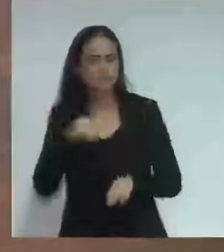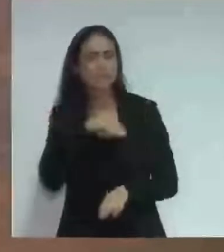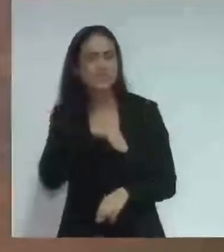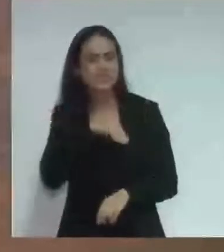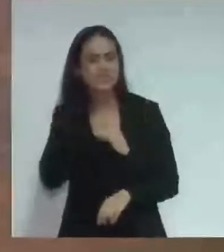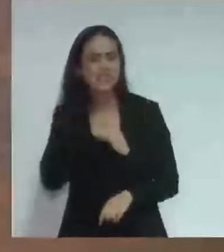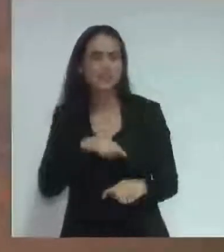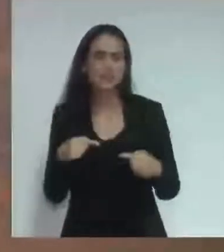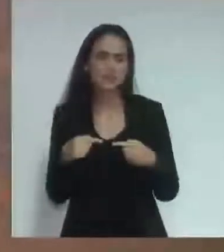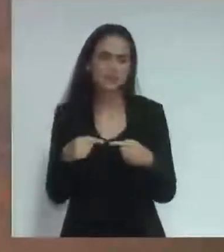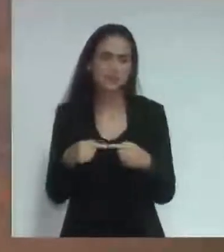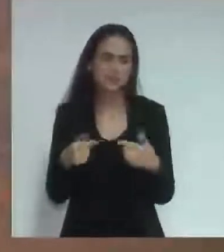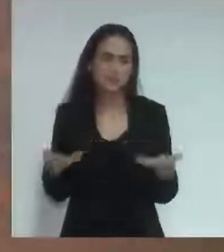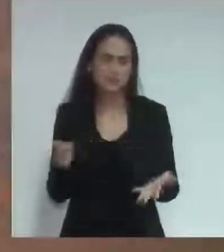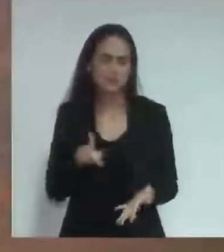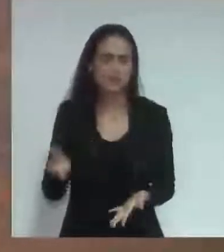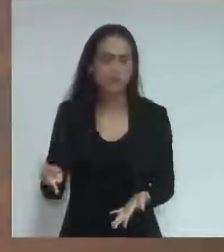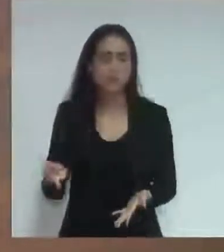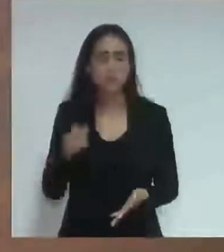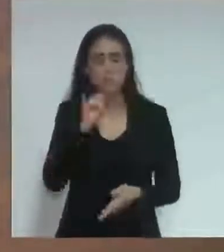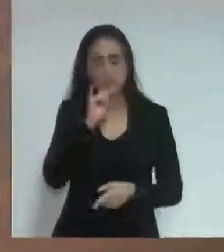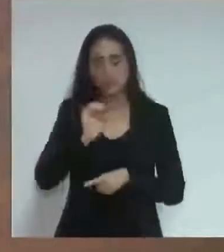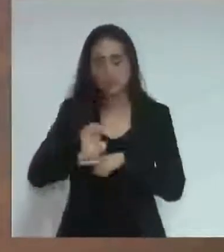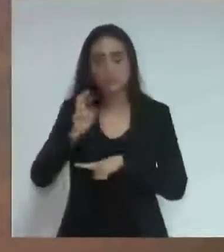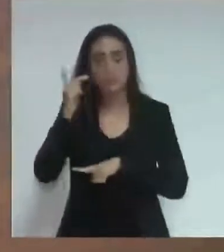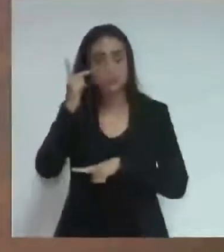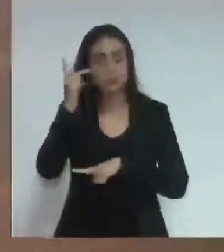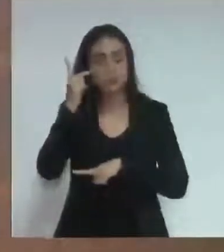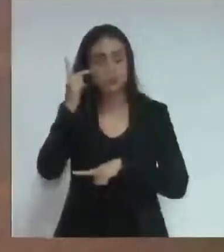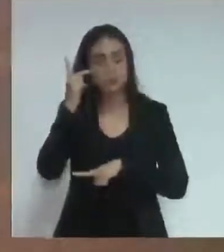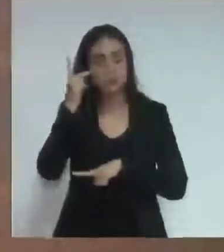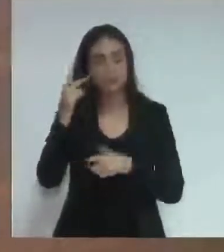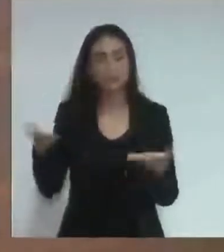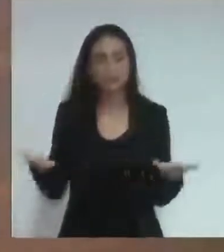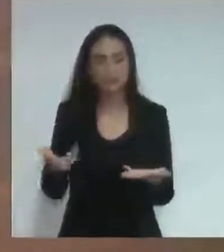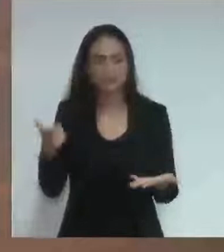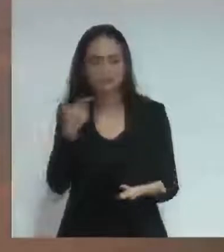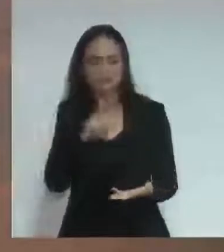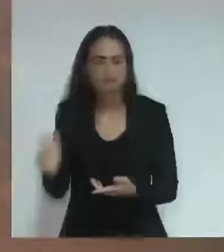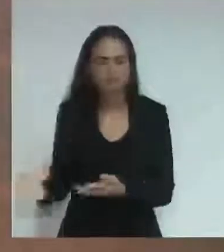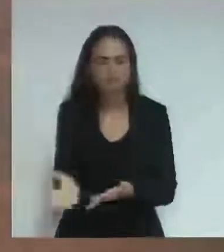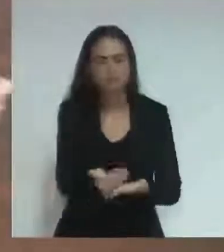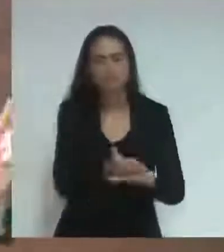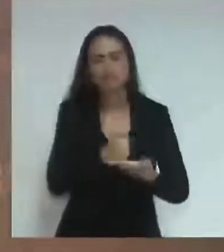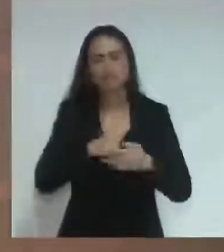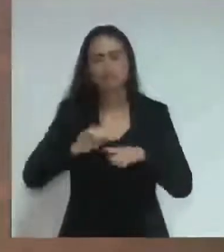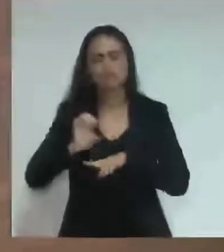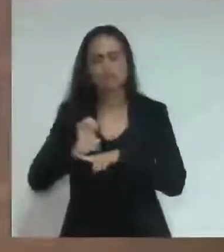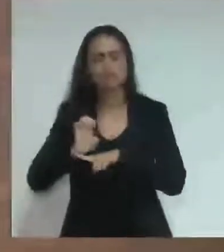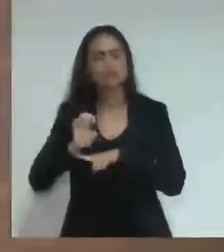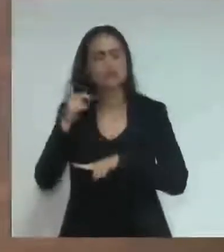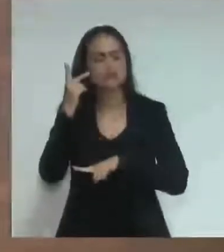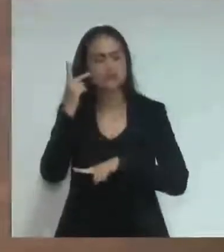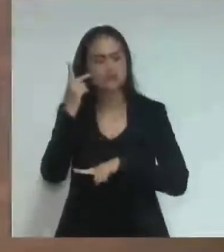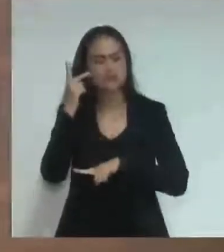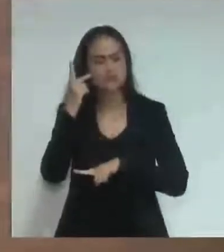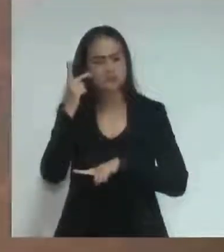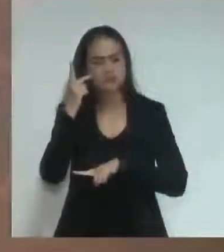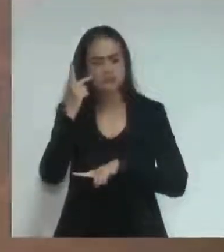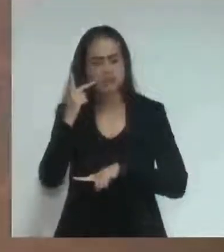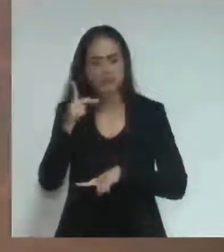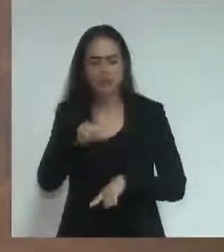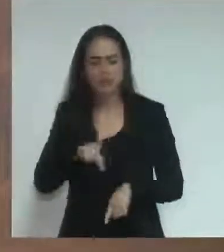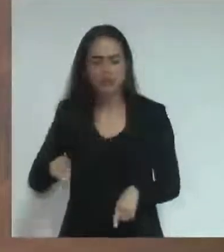Paulo por salários dignos. O Estado de São Paulo, pelo que é a sua receita e pelo que é o país, é um dos estados que menos ganha.